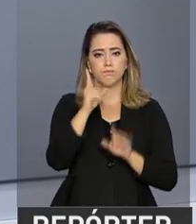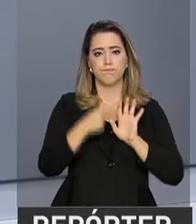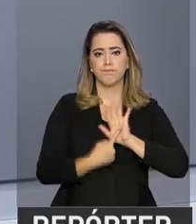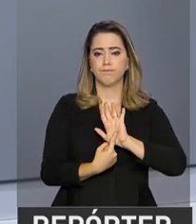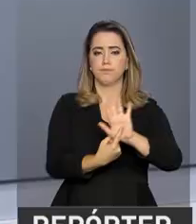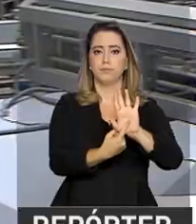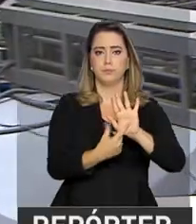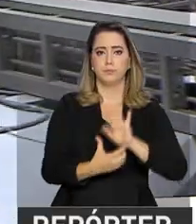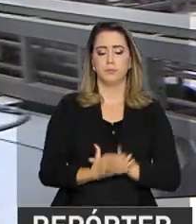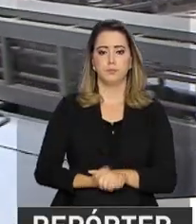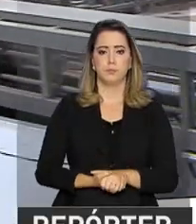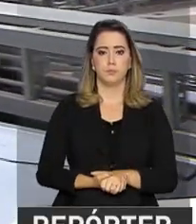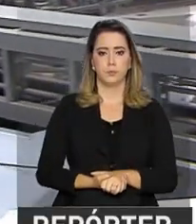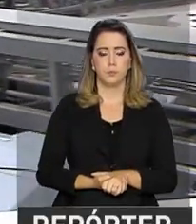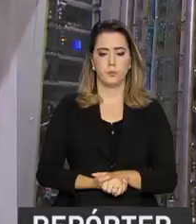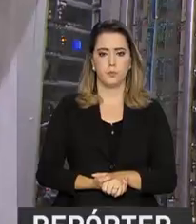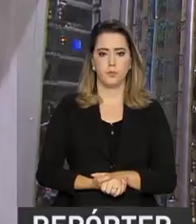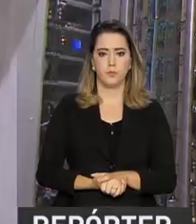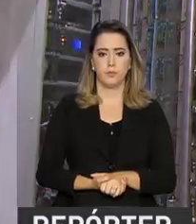funciona.